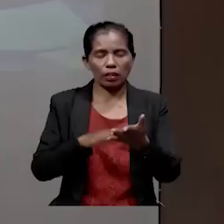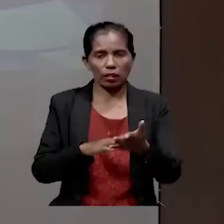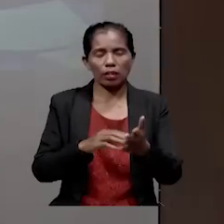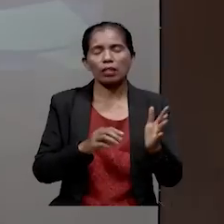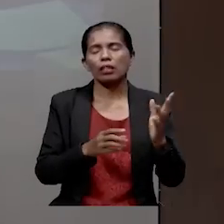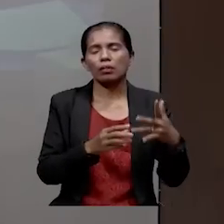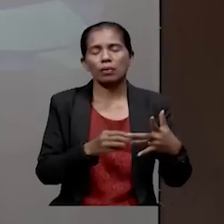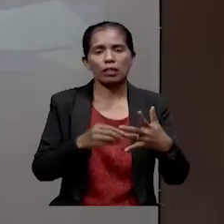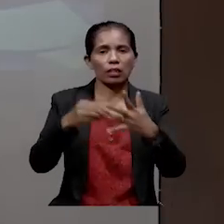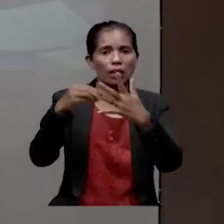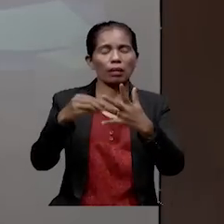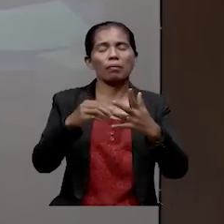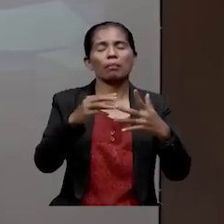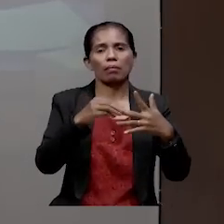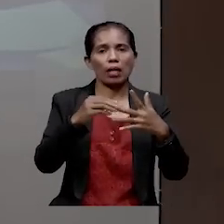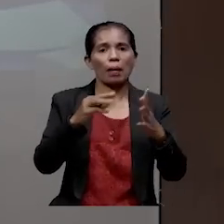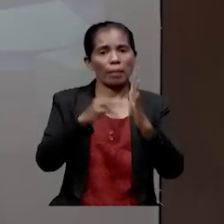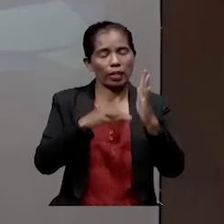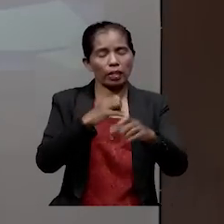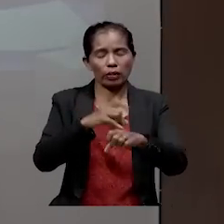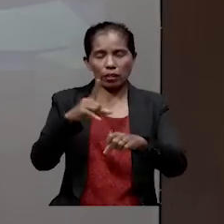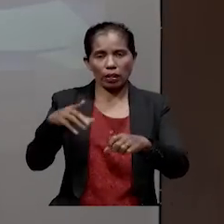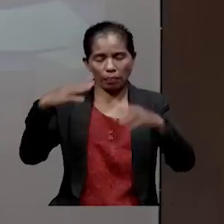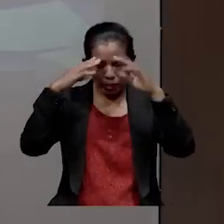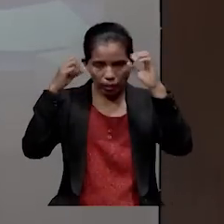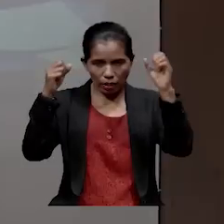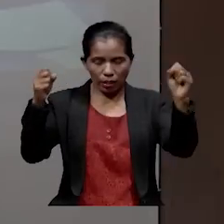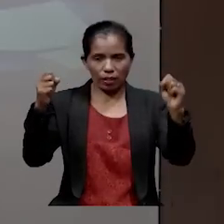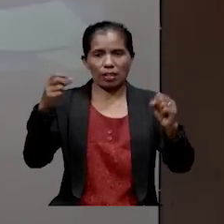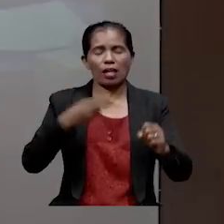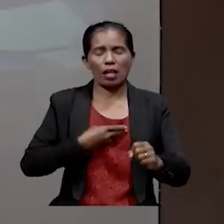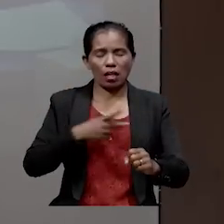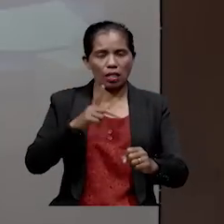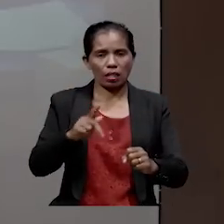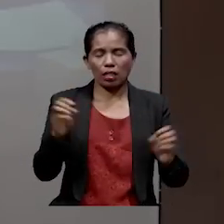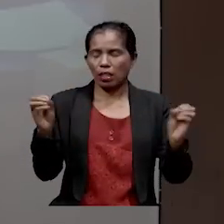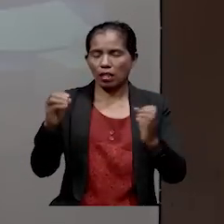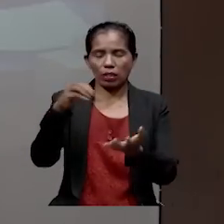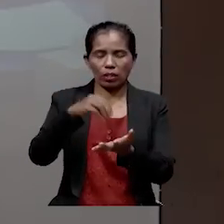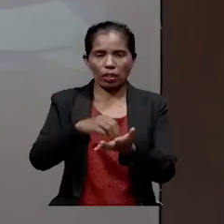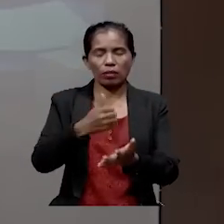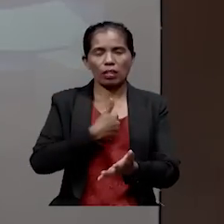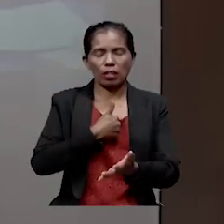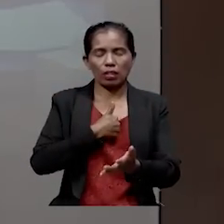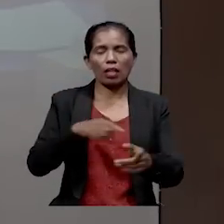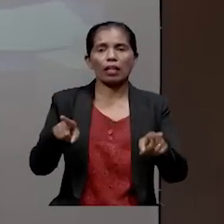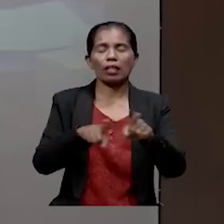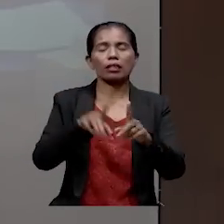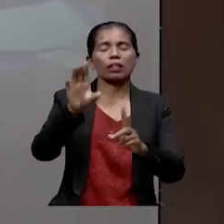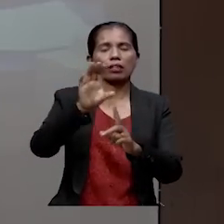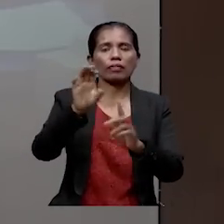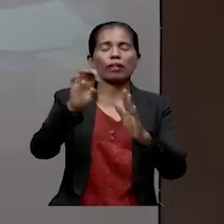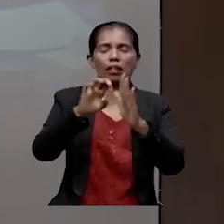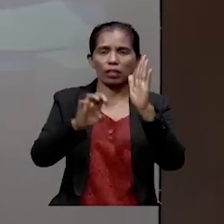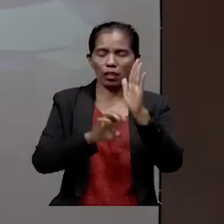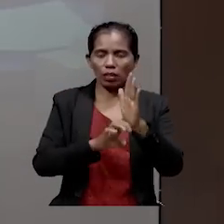ida. Presidente da República nia atitude ida né, latur nia an, anessa chefe de Estado.